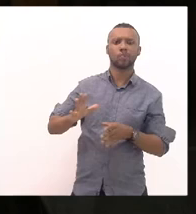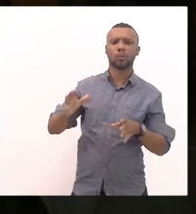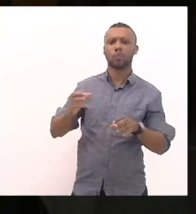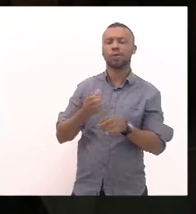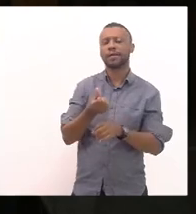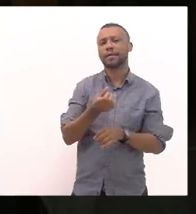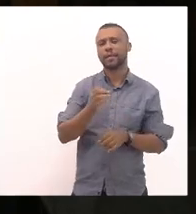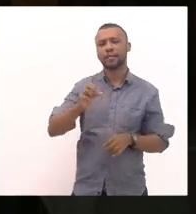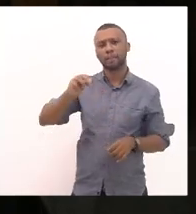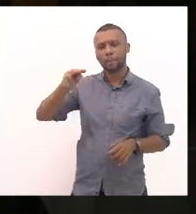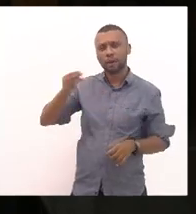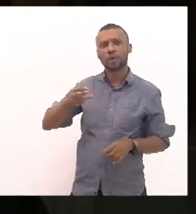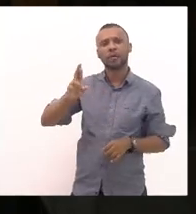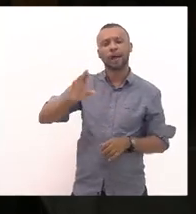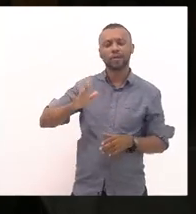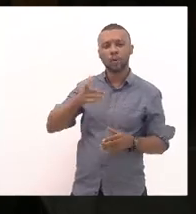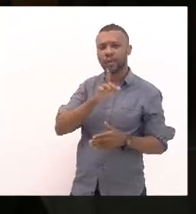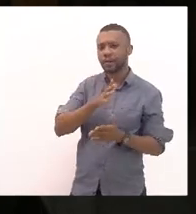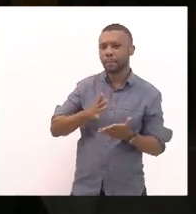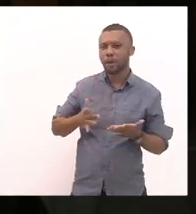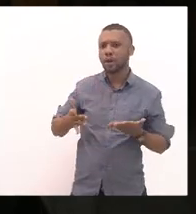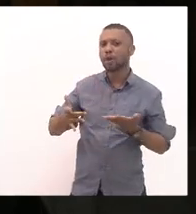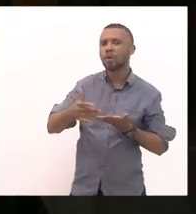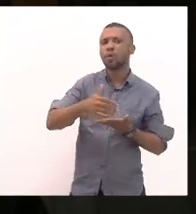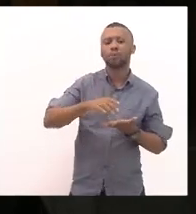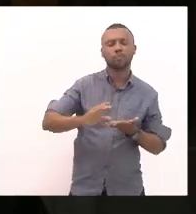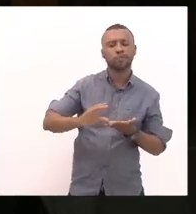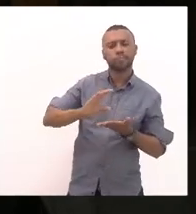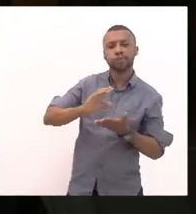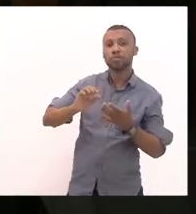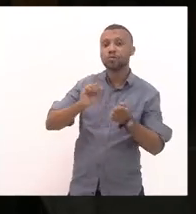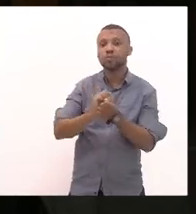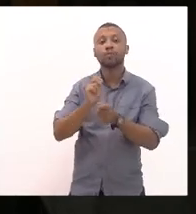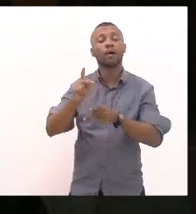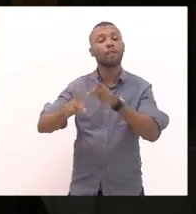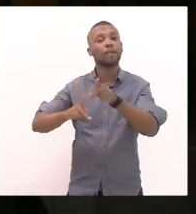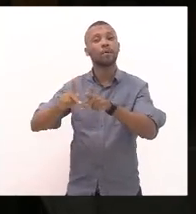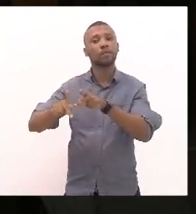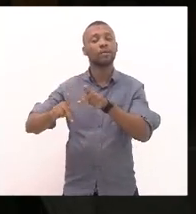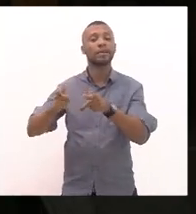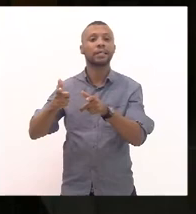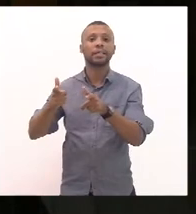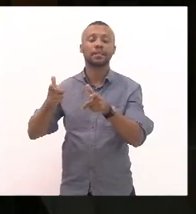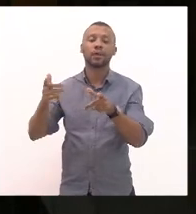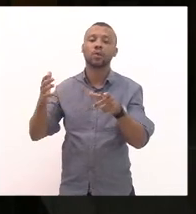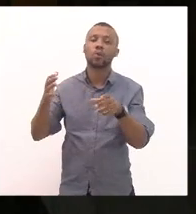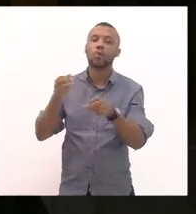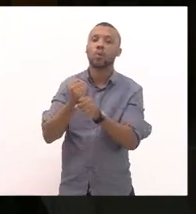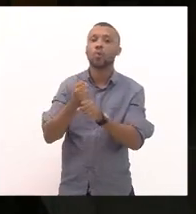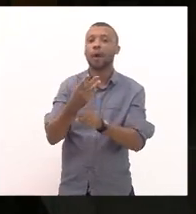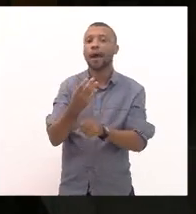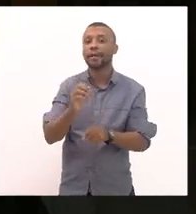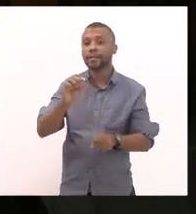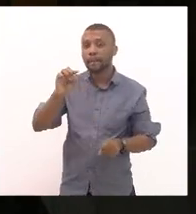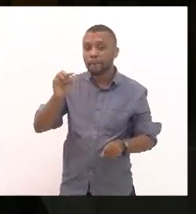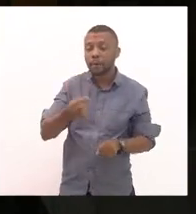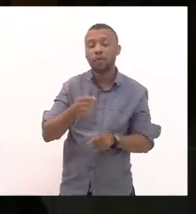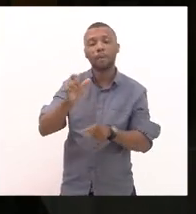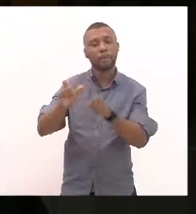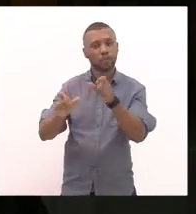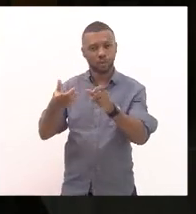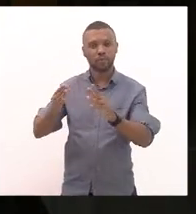seiscentos milhões de reais de arrecadação com uma população que não trapaça 40 mil habitantes E lá nós não temos o